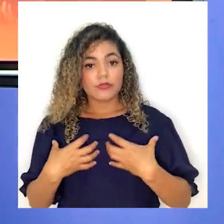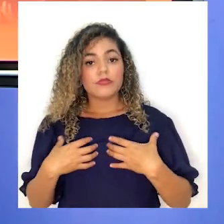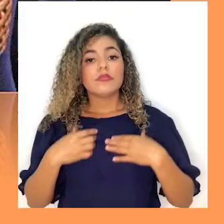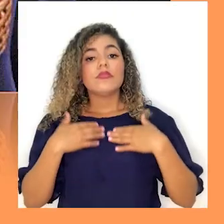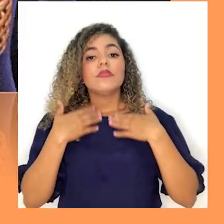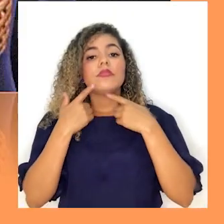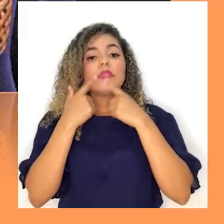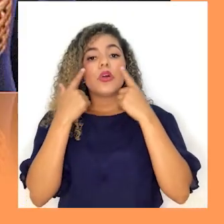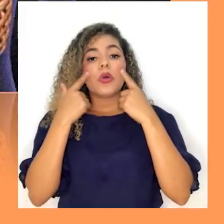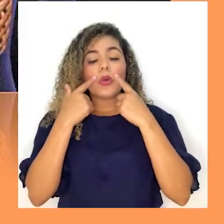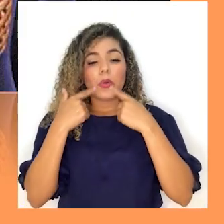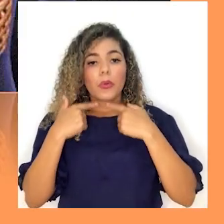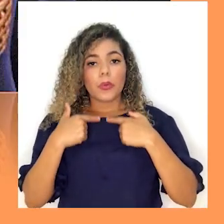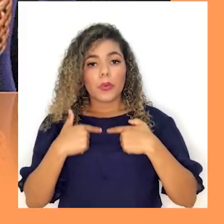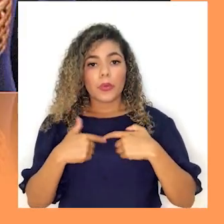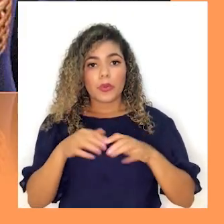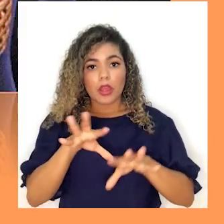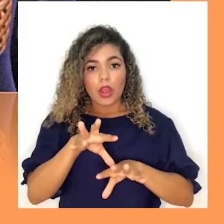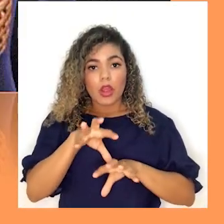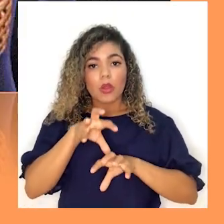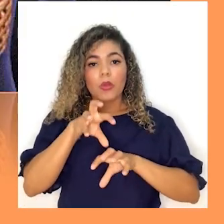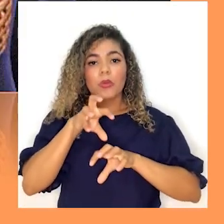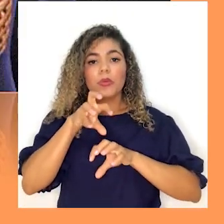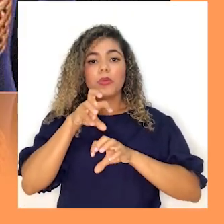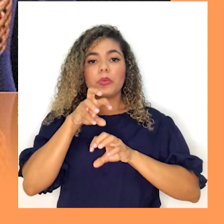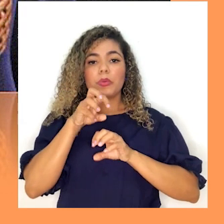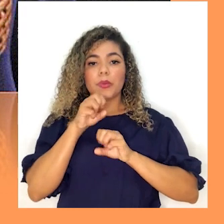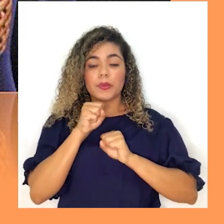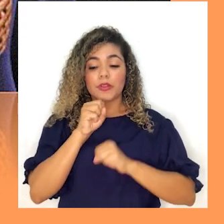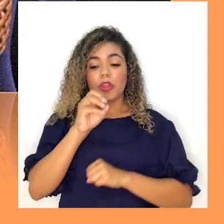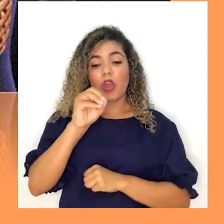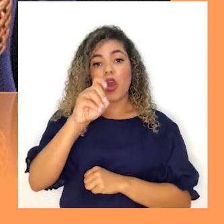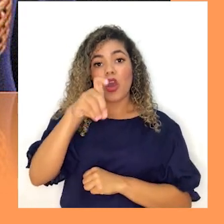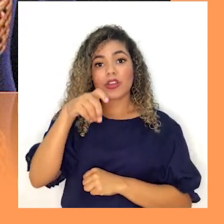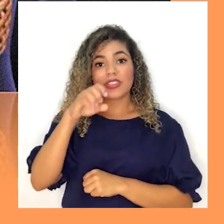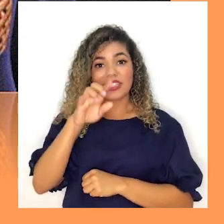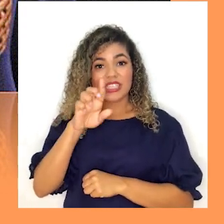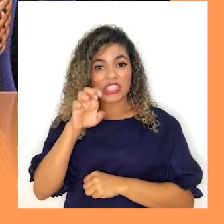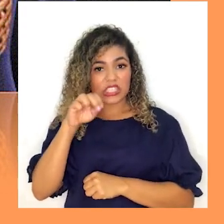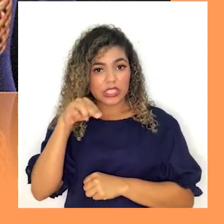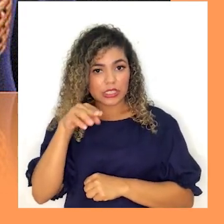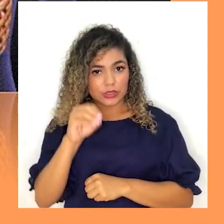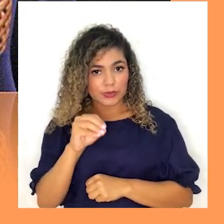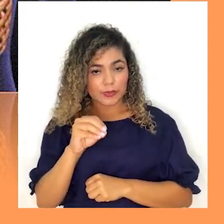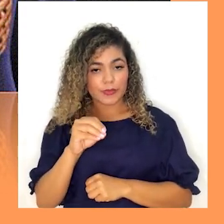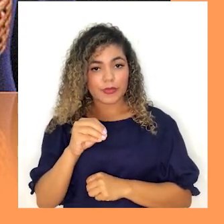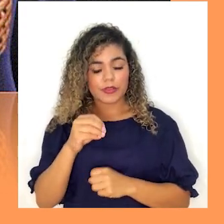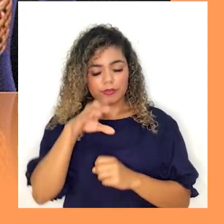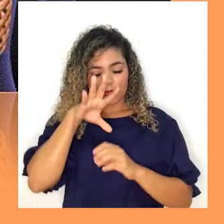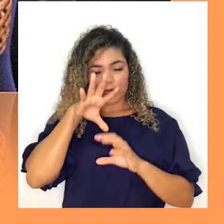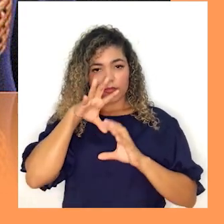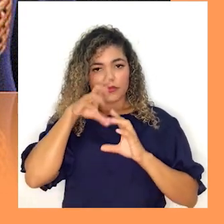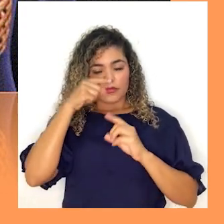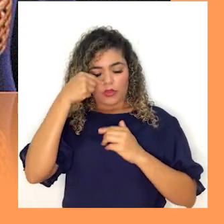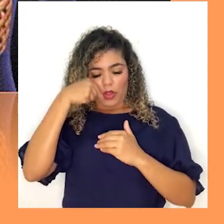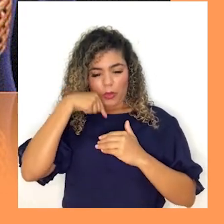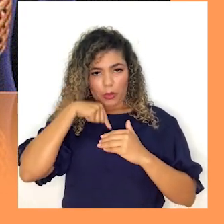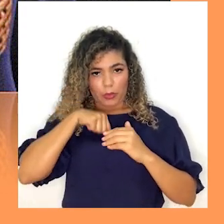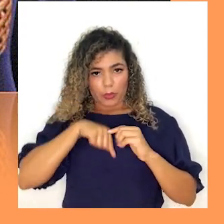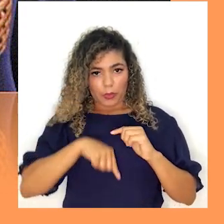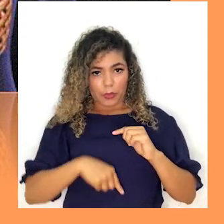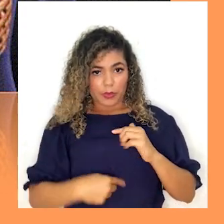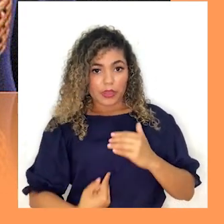sistema é a absorção do gás oxigênio atmosférico e a liberação do